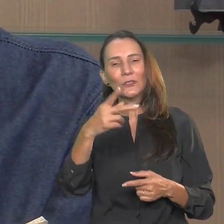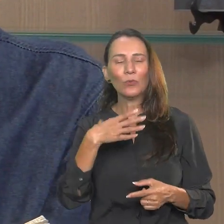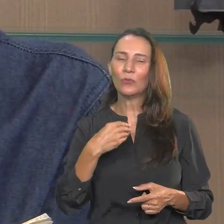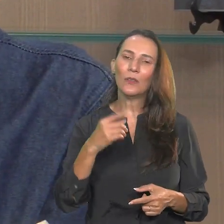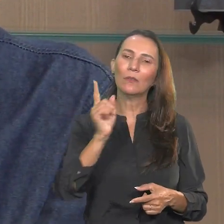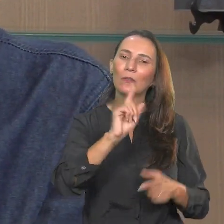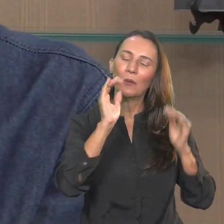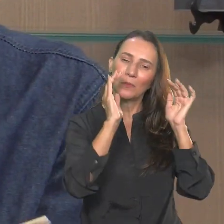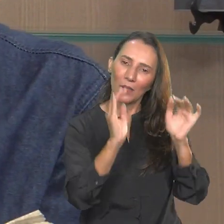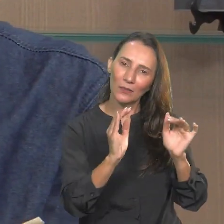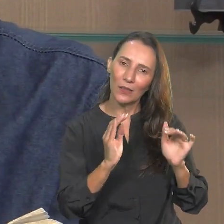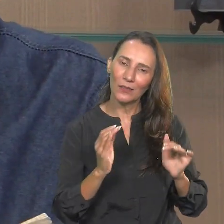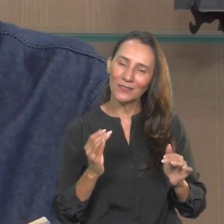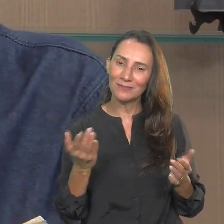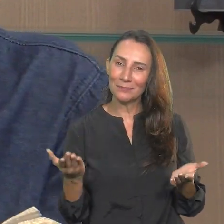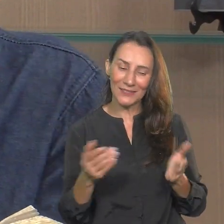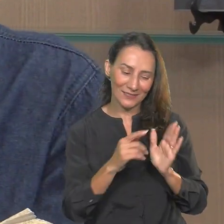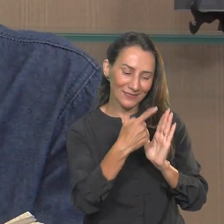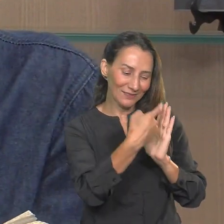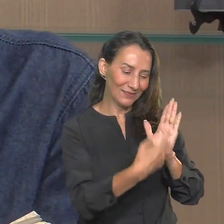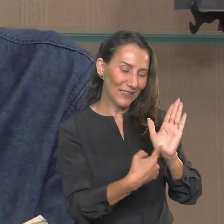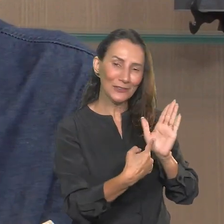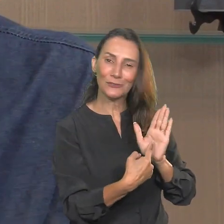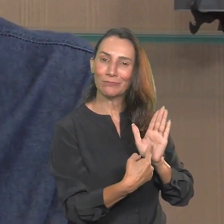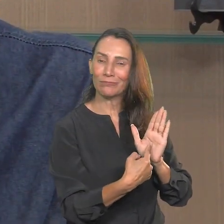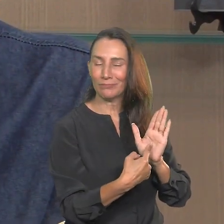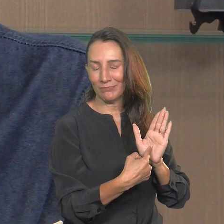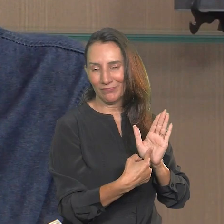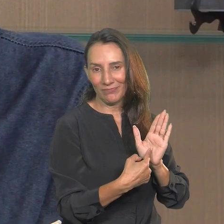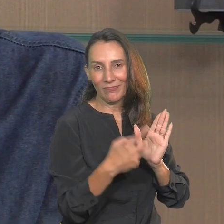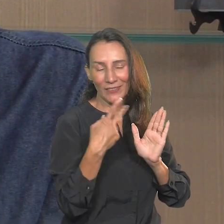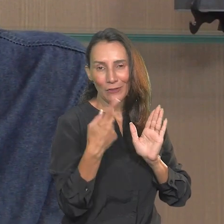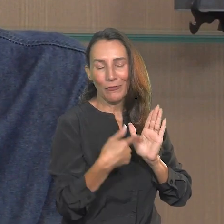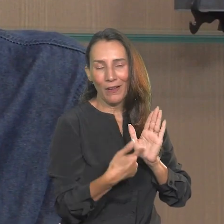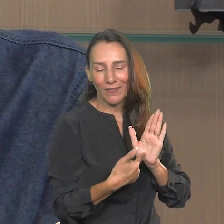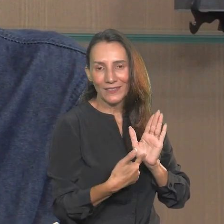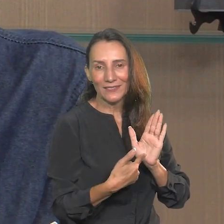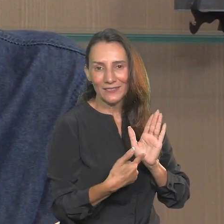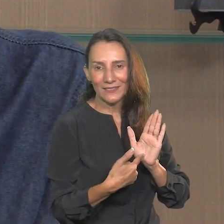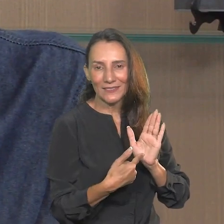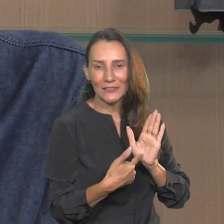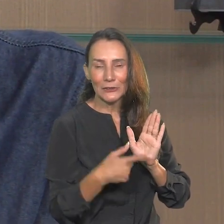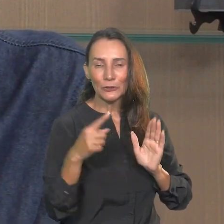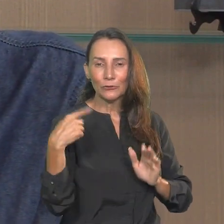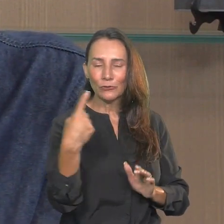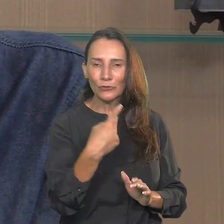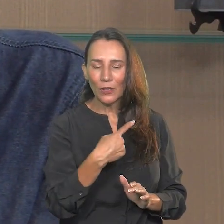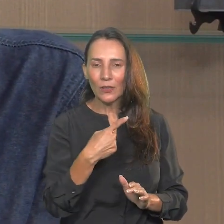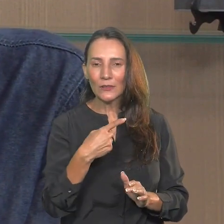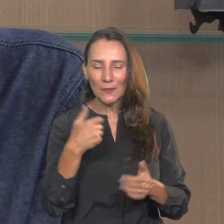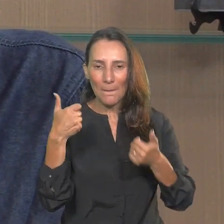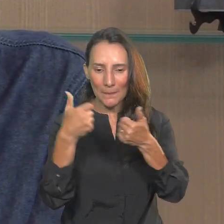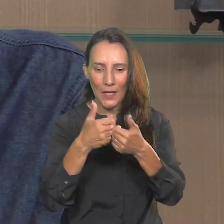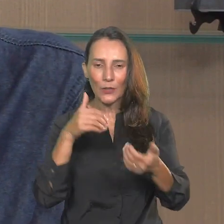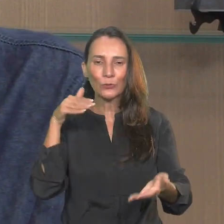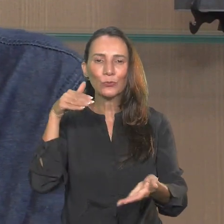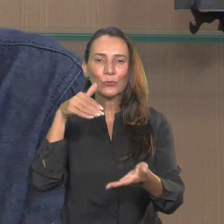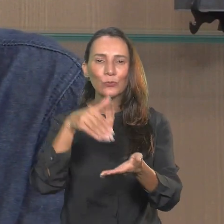desobediente? Mas já está aqui. Isto é mais um dos sinais que nós estamos perto do